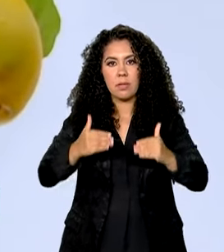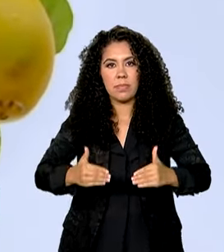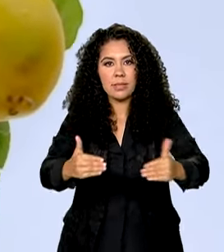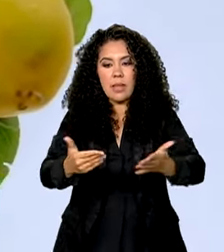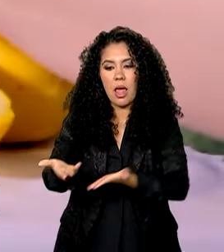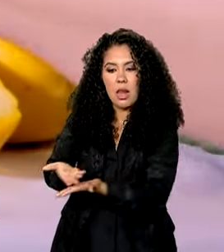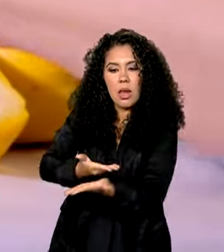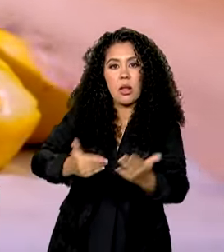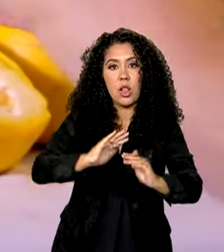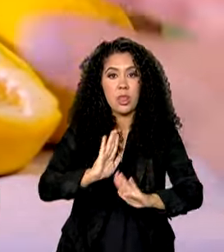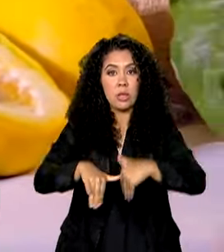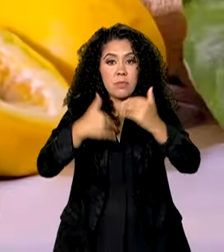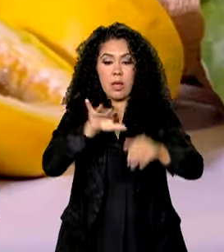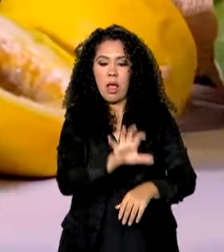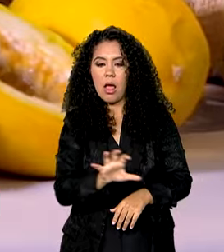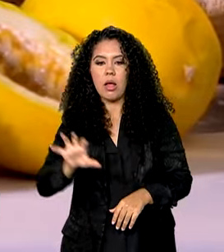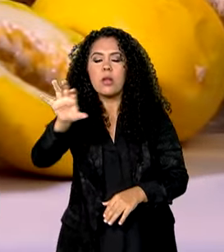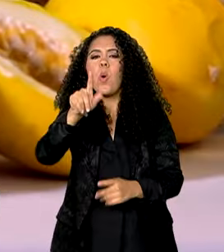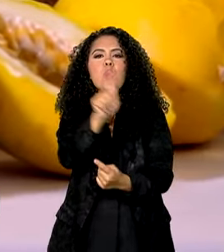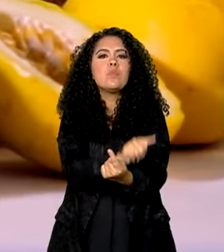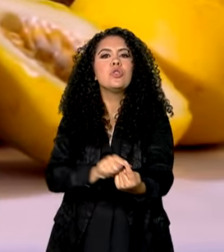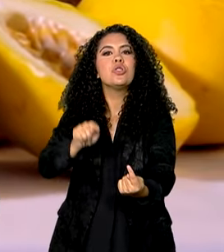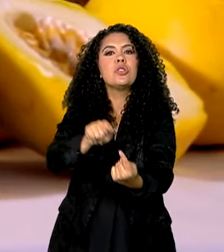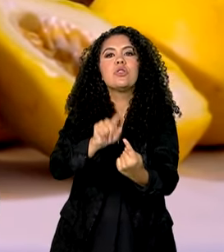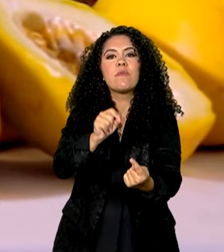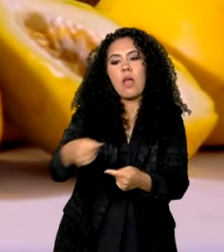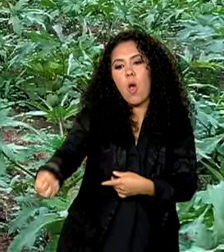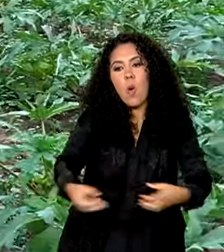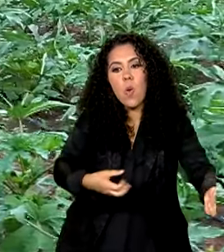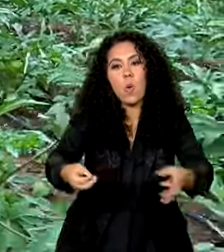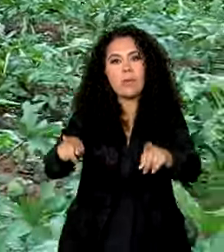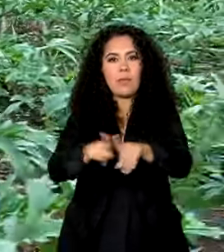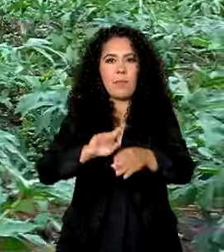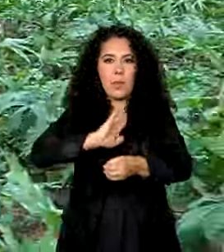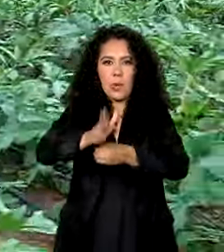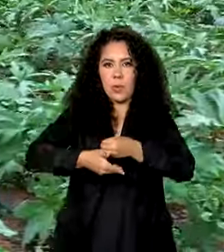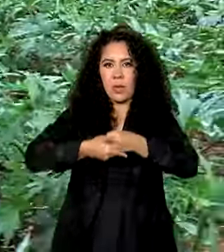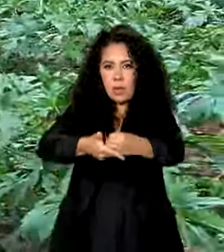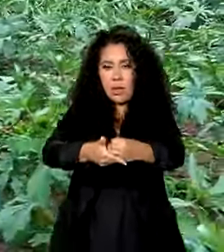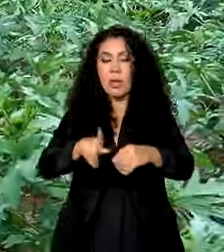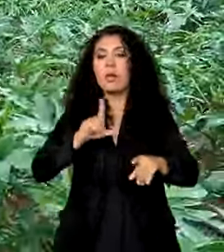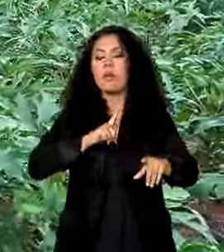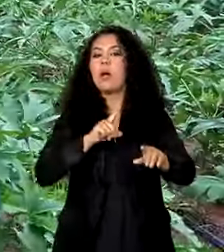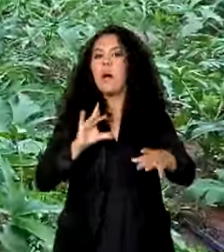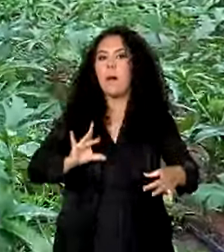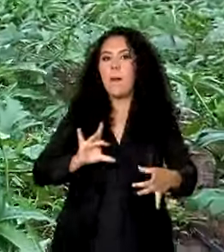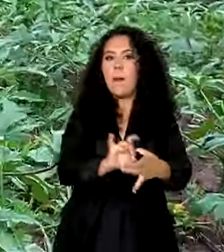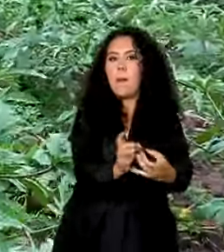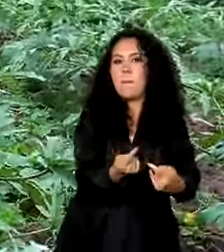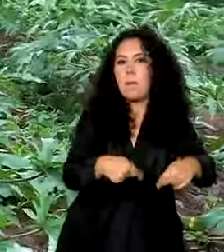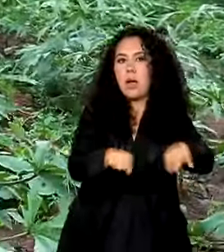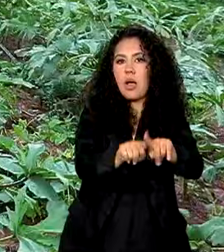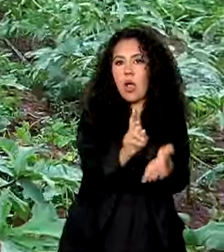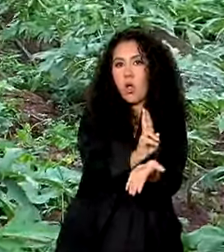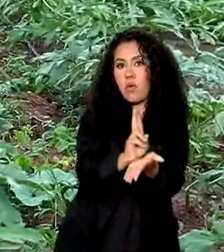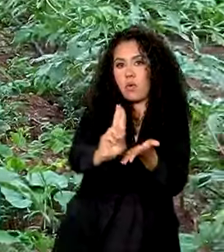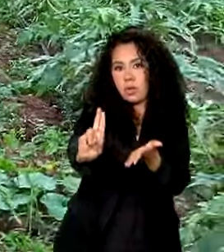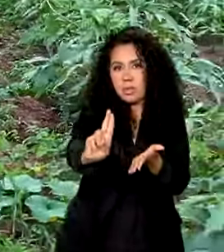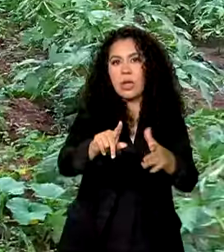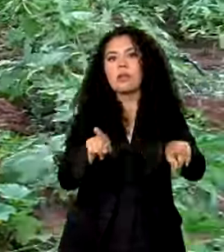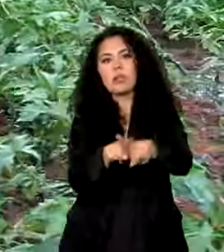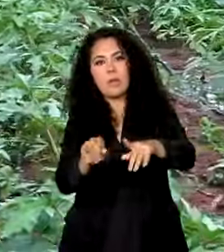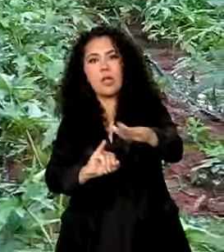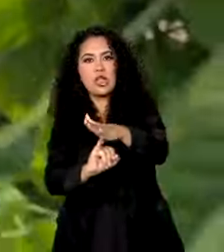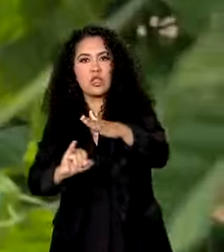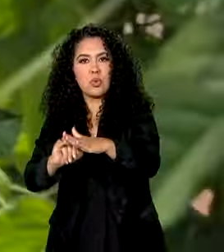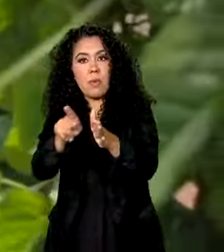Regional tem foco na inovação e sustentabilidade e é desenvolvido em parceria com universidades e institutos